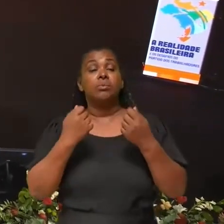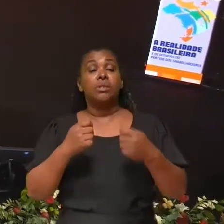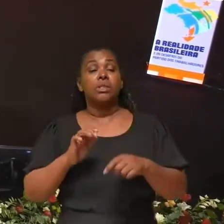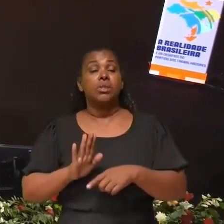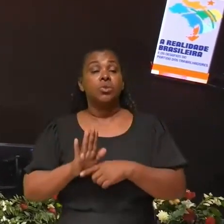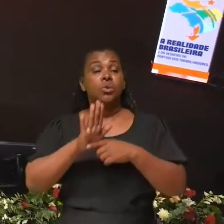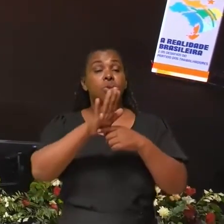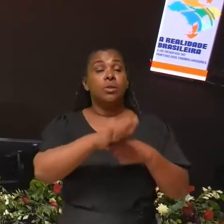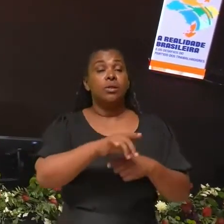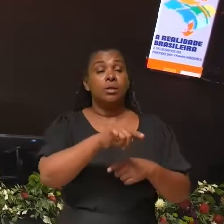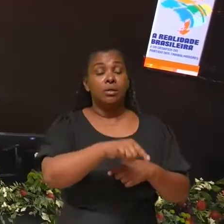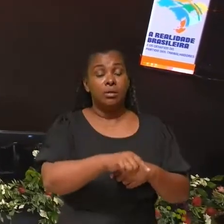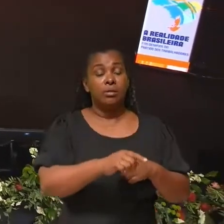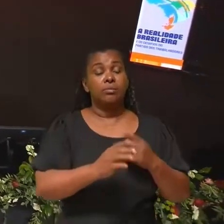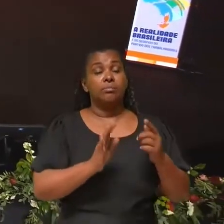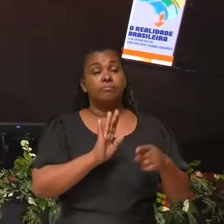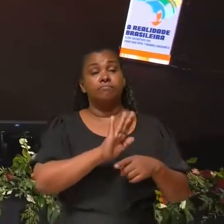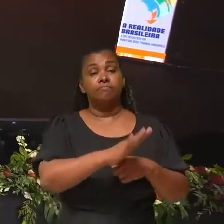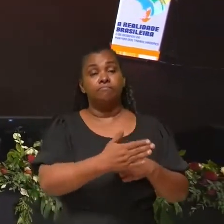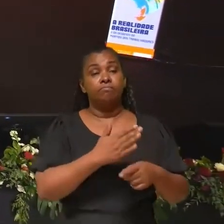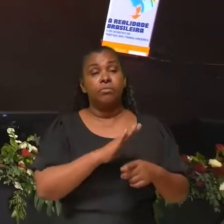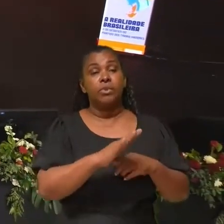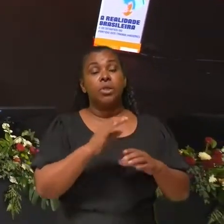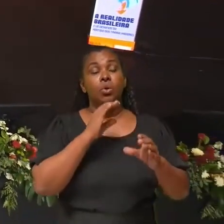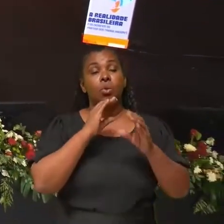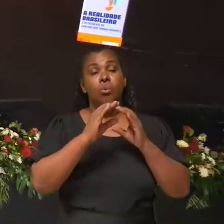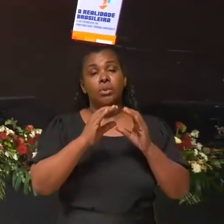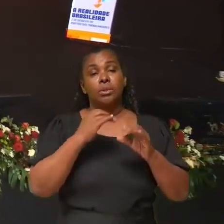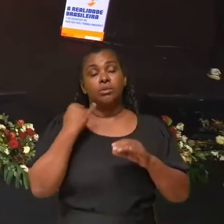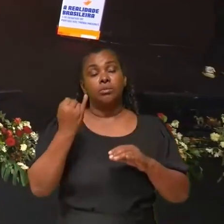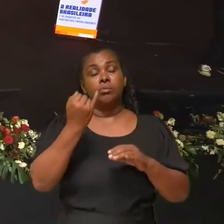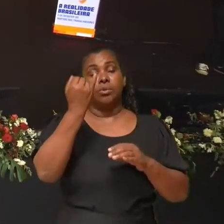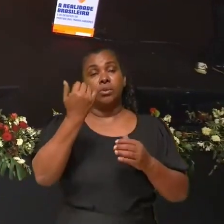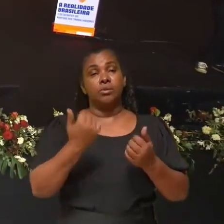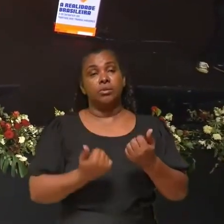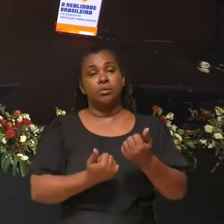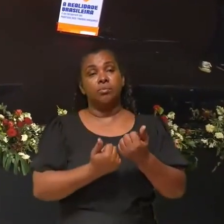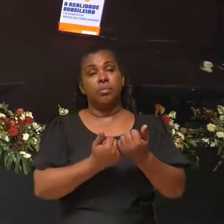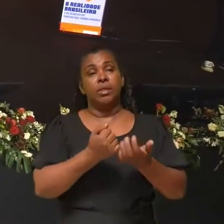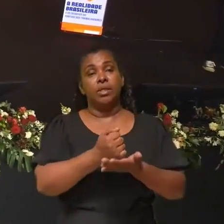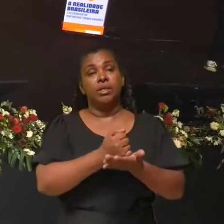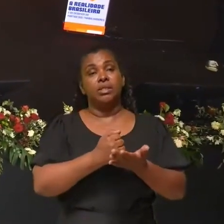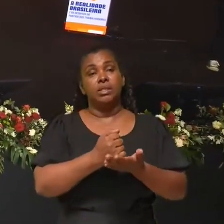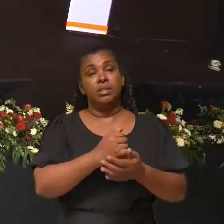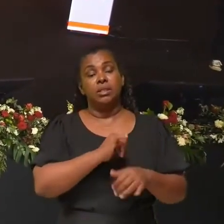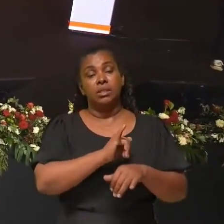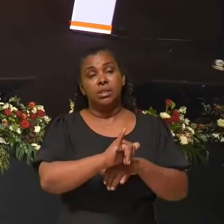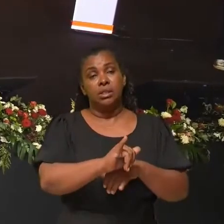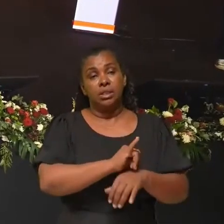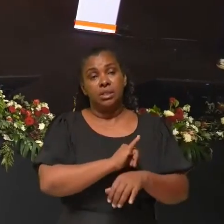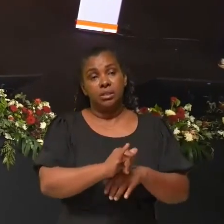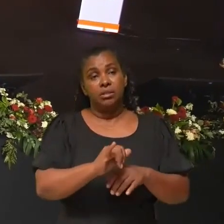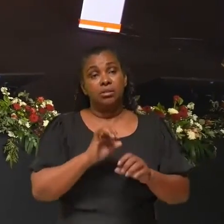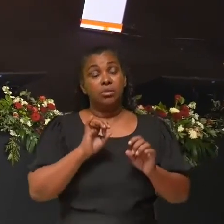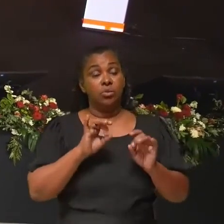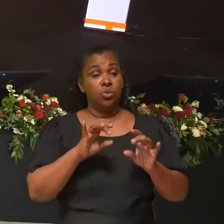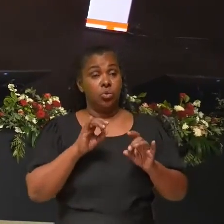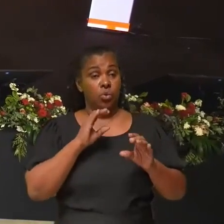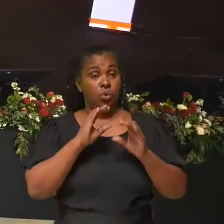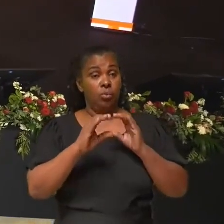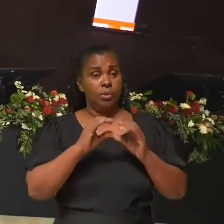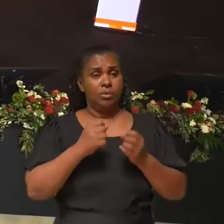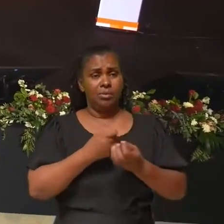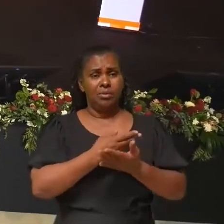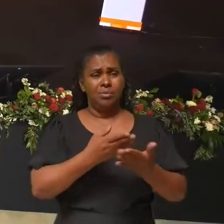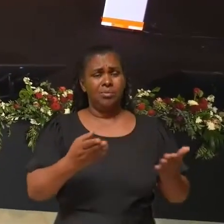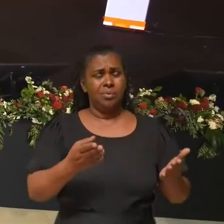a comunicação é fundamental para isso. A comunicação é uma função estratégica, e não apenas comunicação para distribuir conteúdo em mídias sociais e